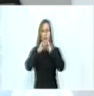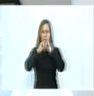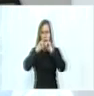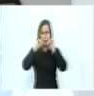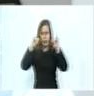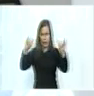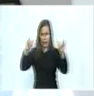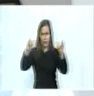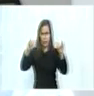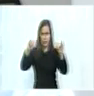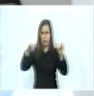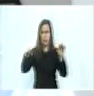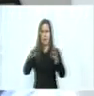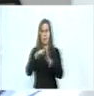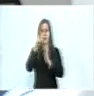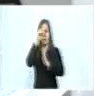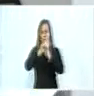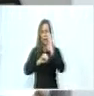processo